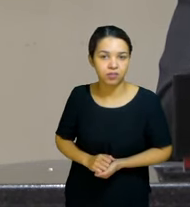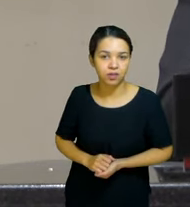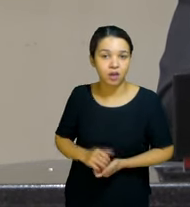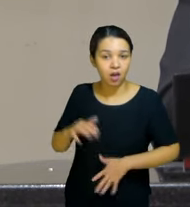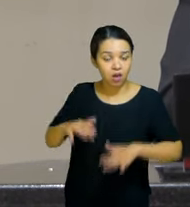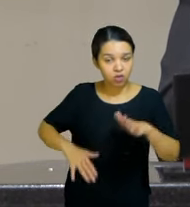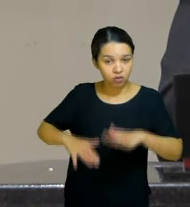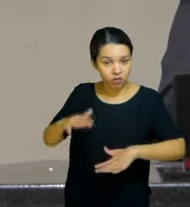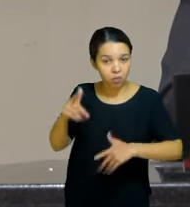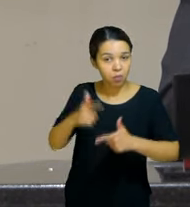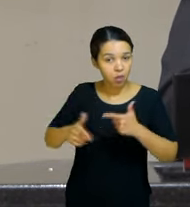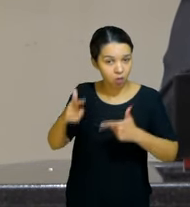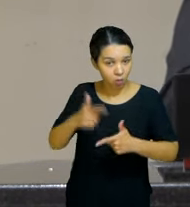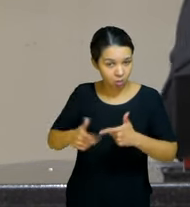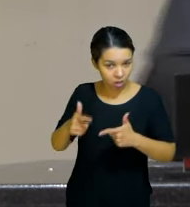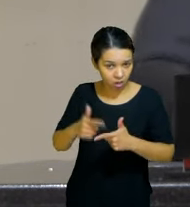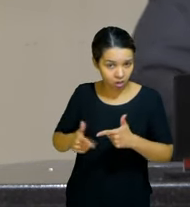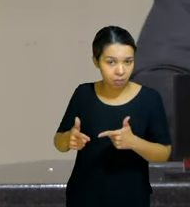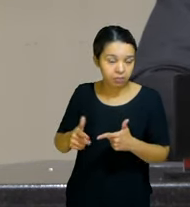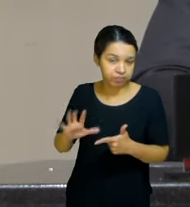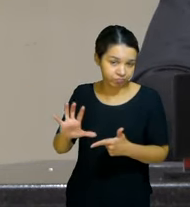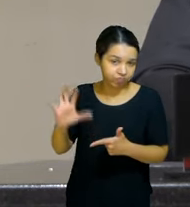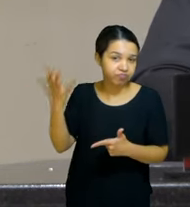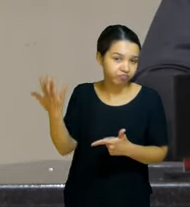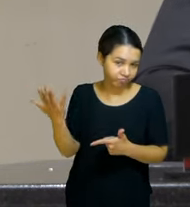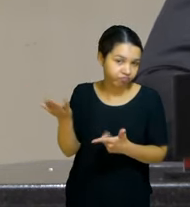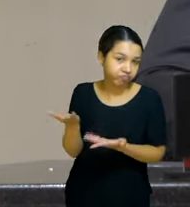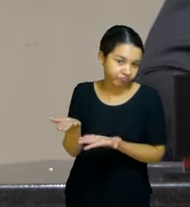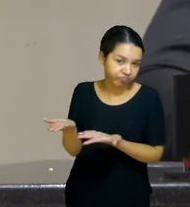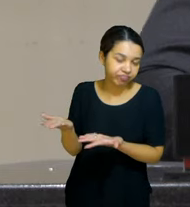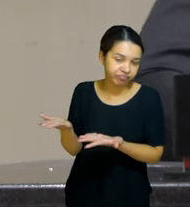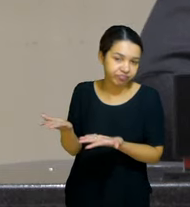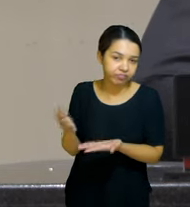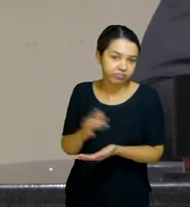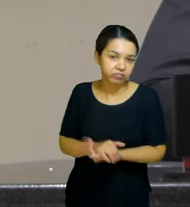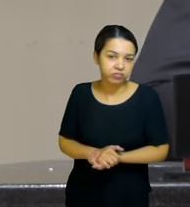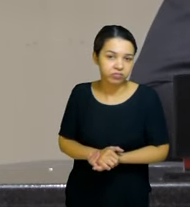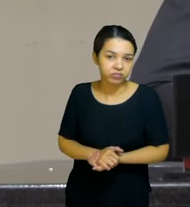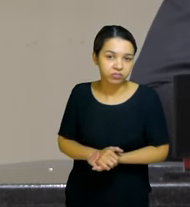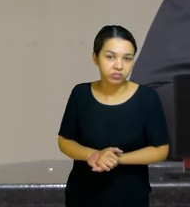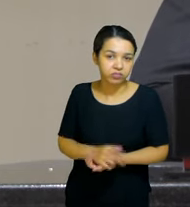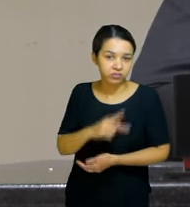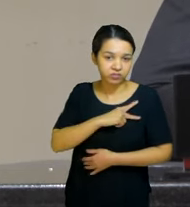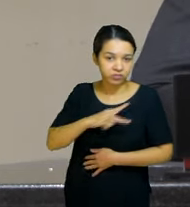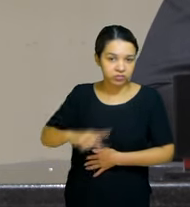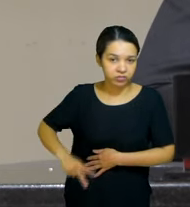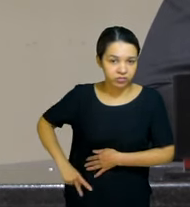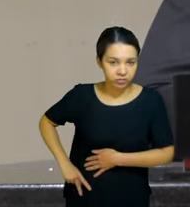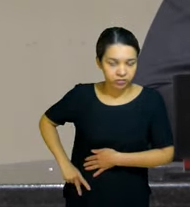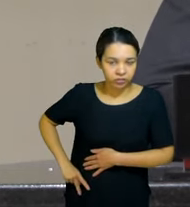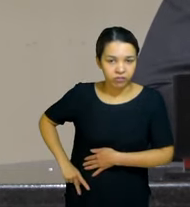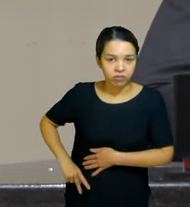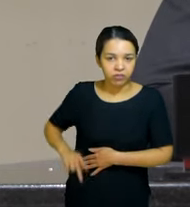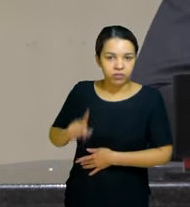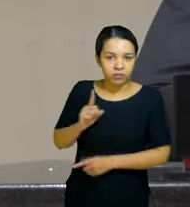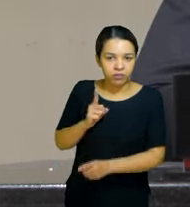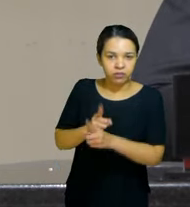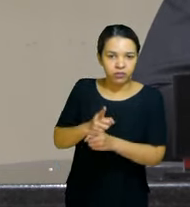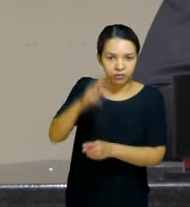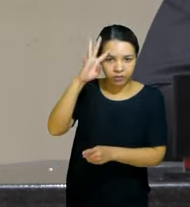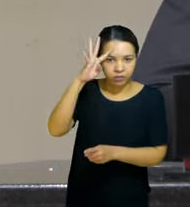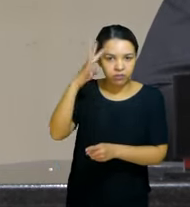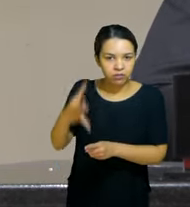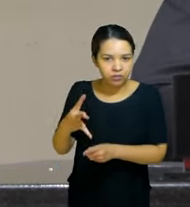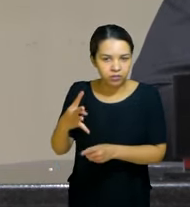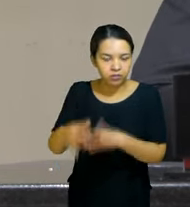esse problema que aconteceu, que foi um problema, muitas vezes, pelo presidente Freiberg achar uma solução e trouxe um problema.